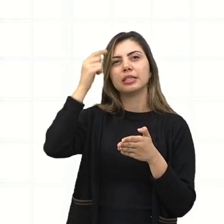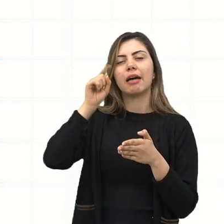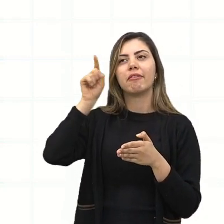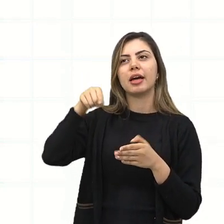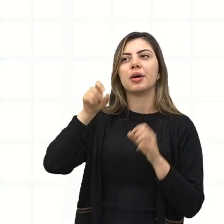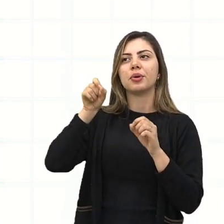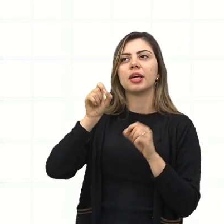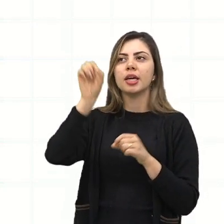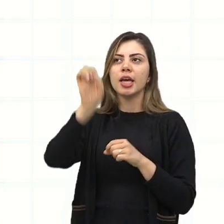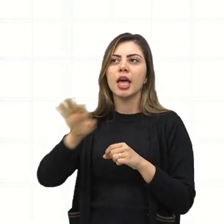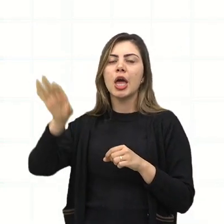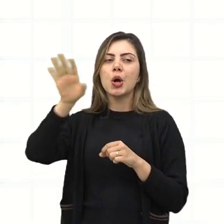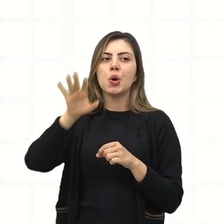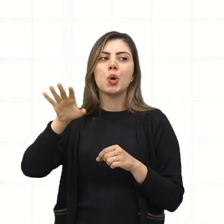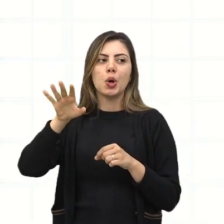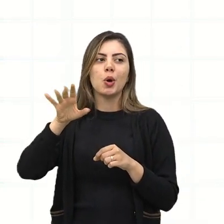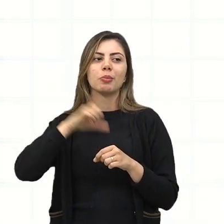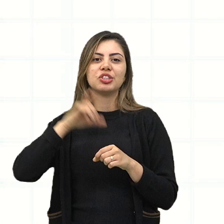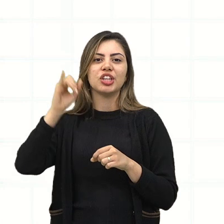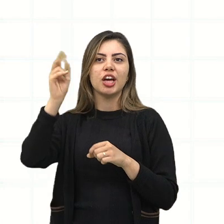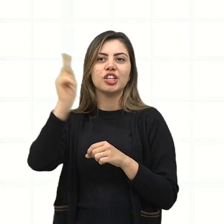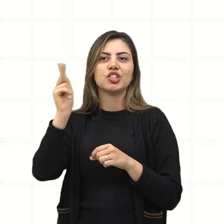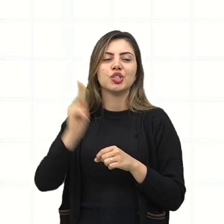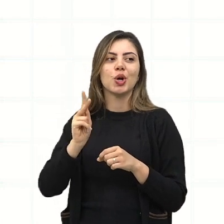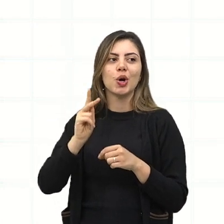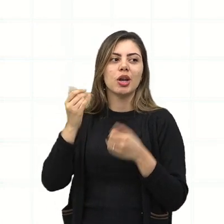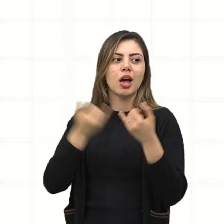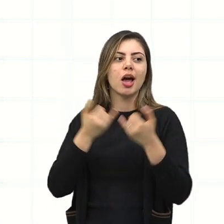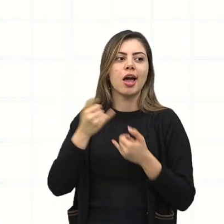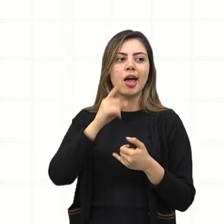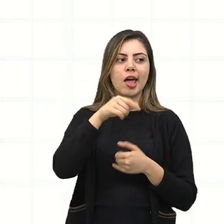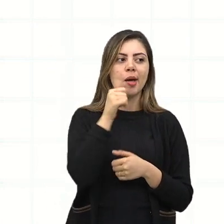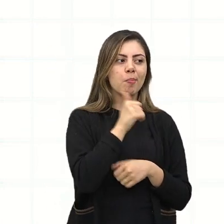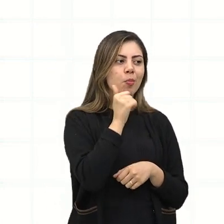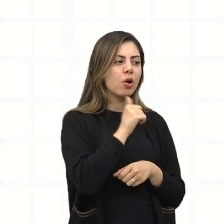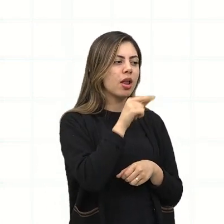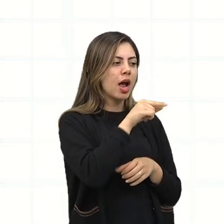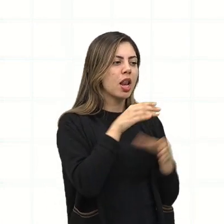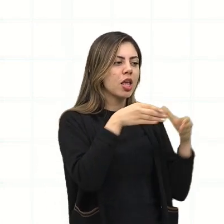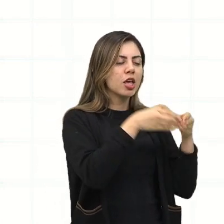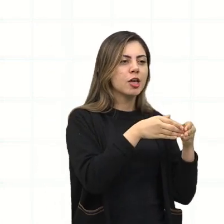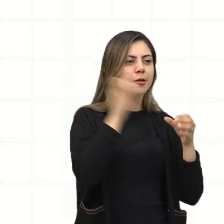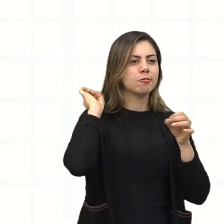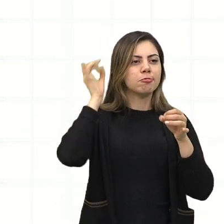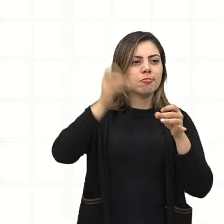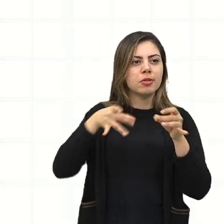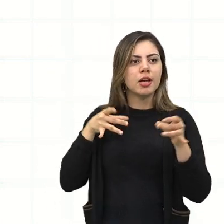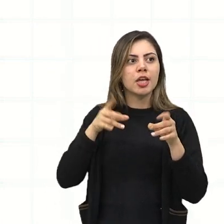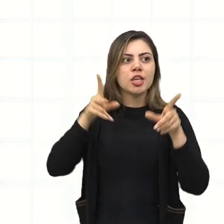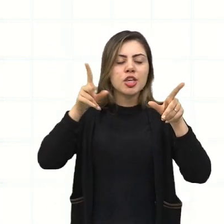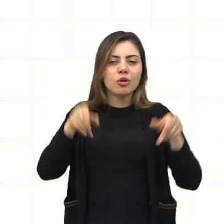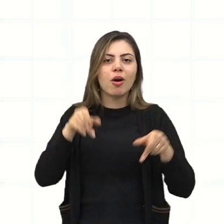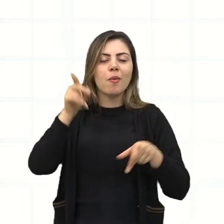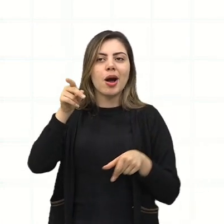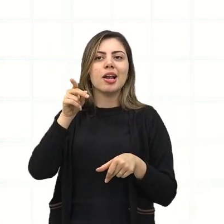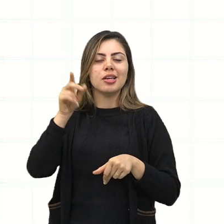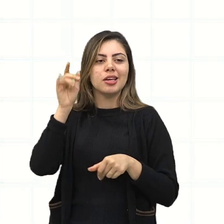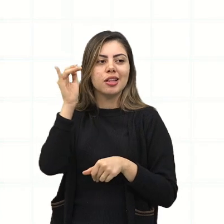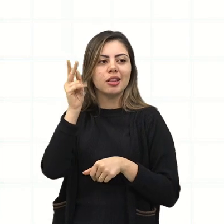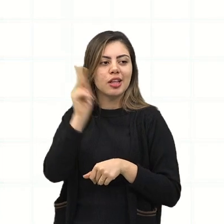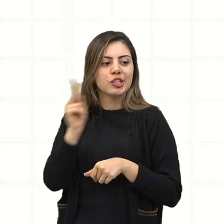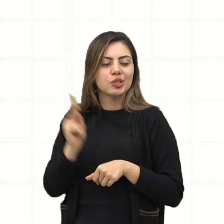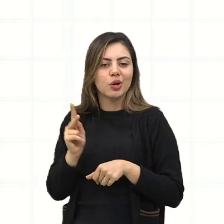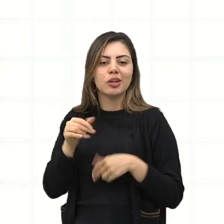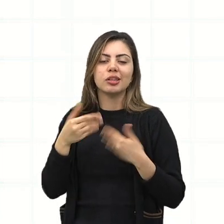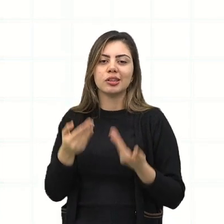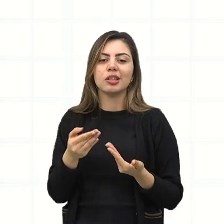da Europa. Como eles pensaram, mulheres guerreiras, que coisa, idêntica à nossa lenda, e chamaram elas de Amazonas. Então